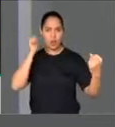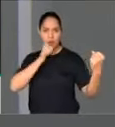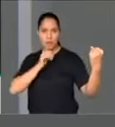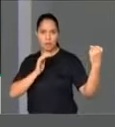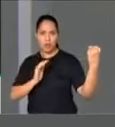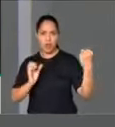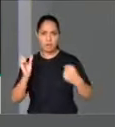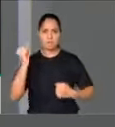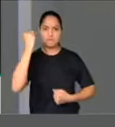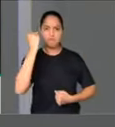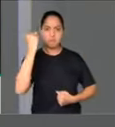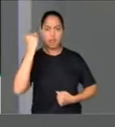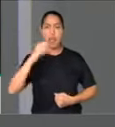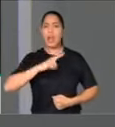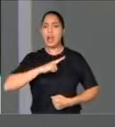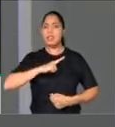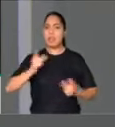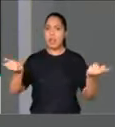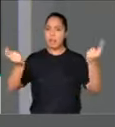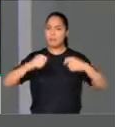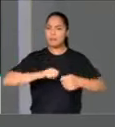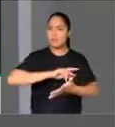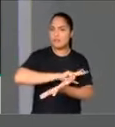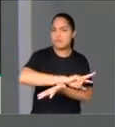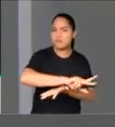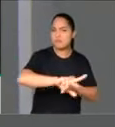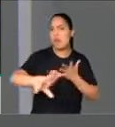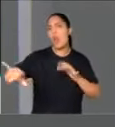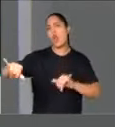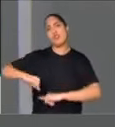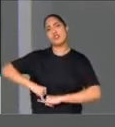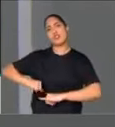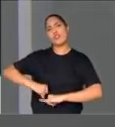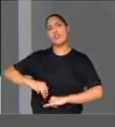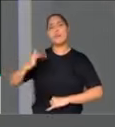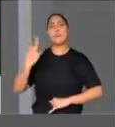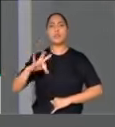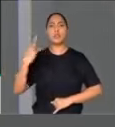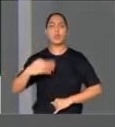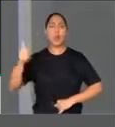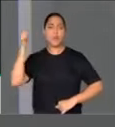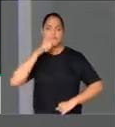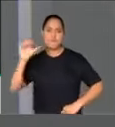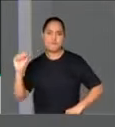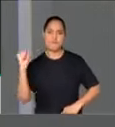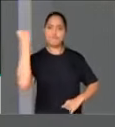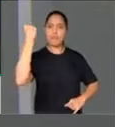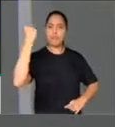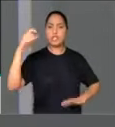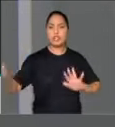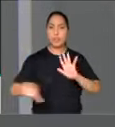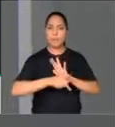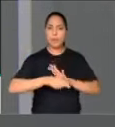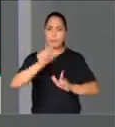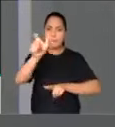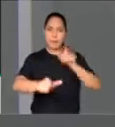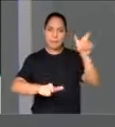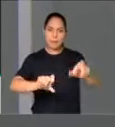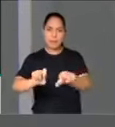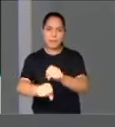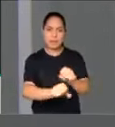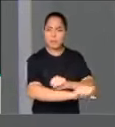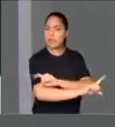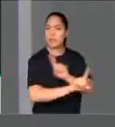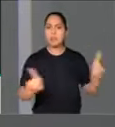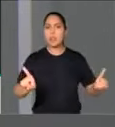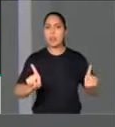acolhe um conjunto de mulheres que carrega tantas dores. Eu não acredito num feminismo que deixa corpos pelo caminho. Não há